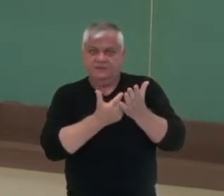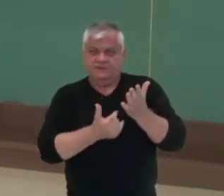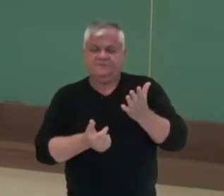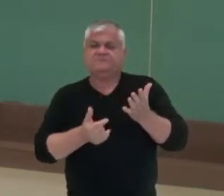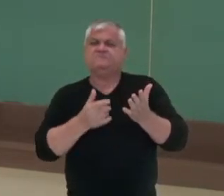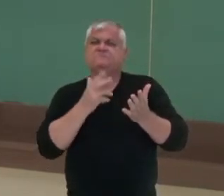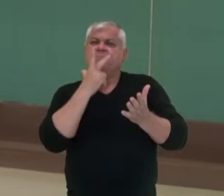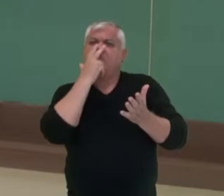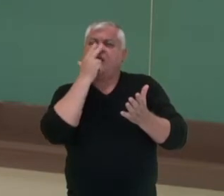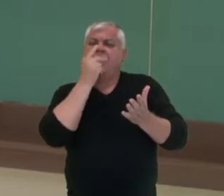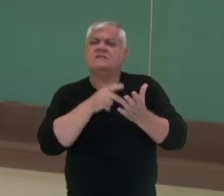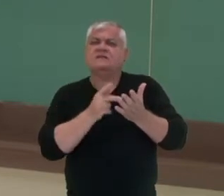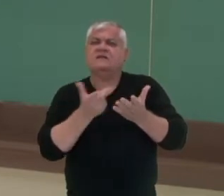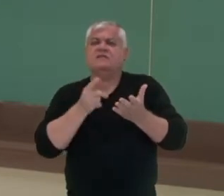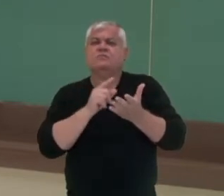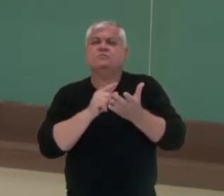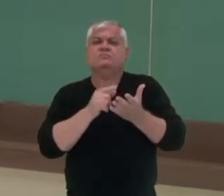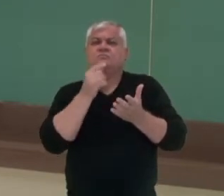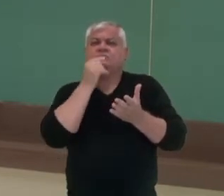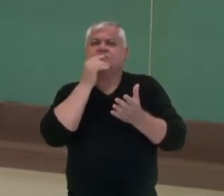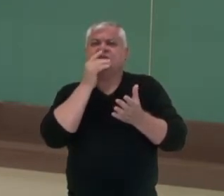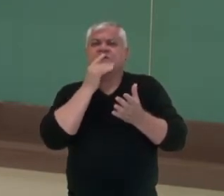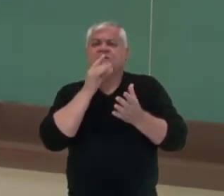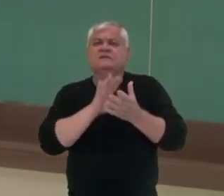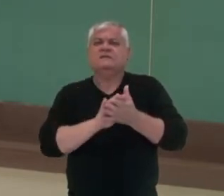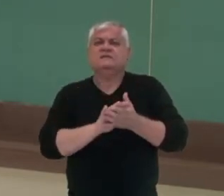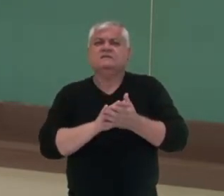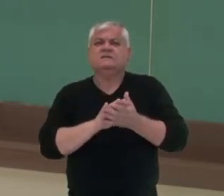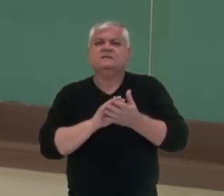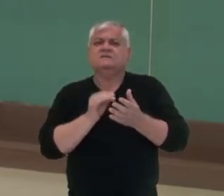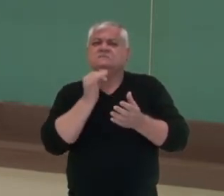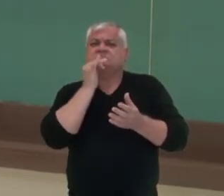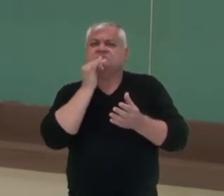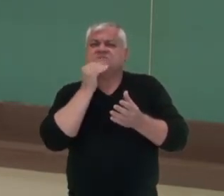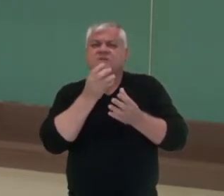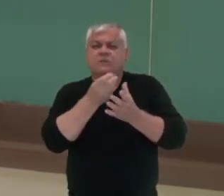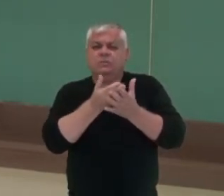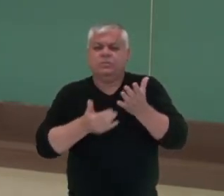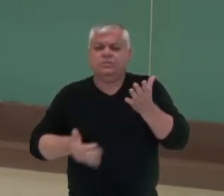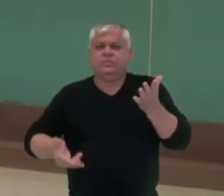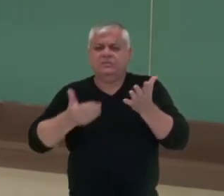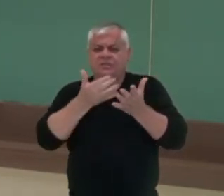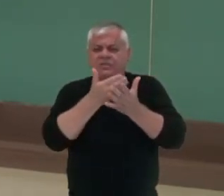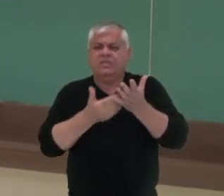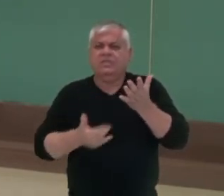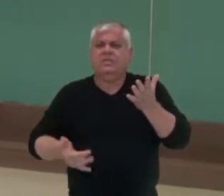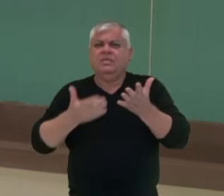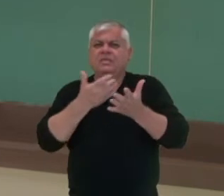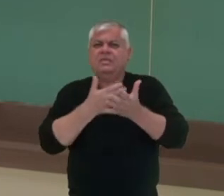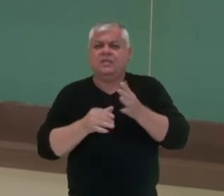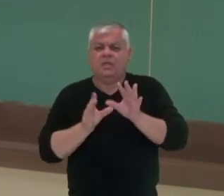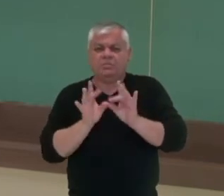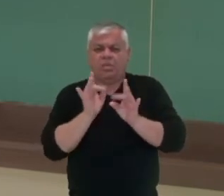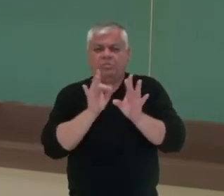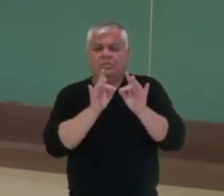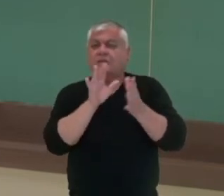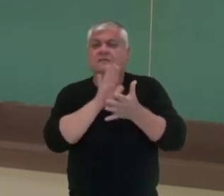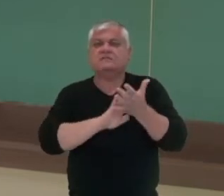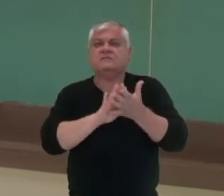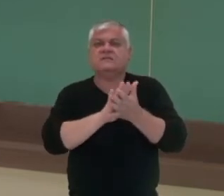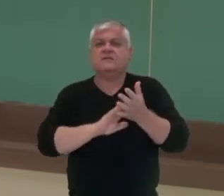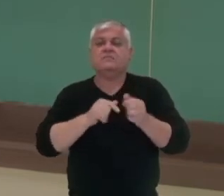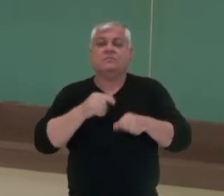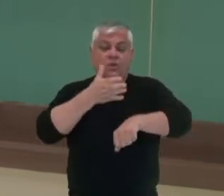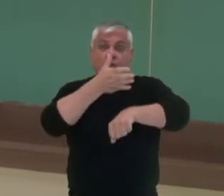que tem hemofilia, ele não consegue coagular com uma velocidade tão grande como o nosso. Por exemplo, nós temos um